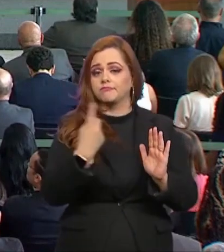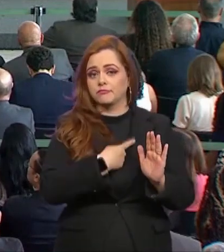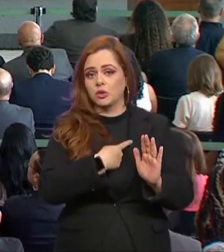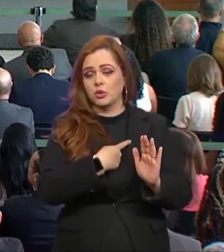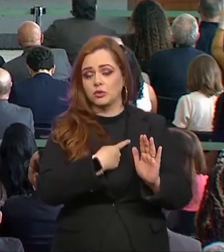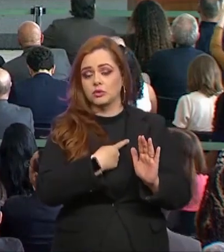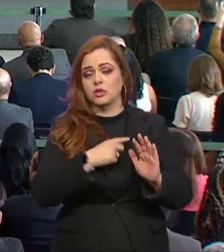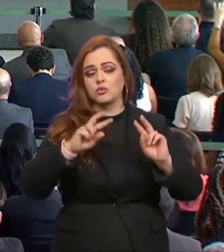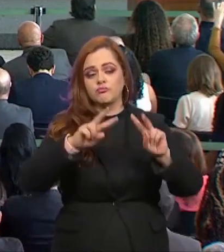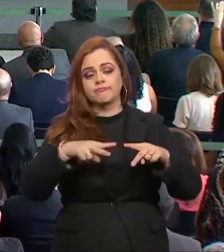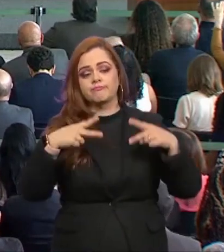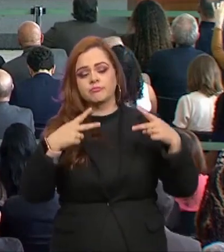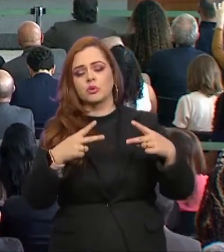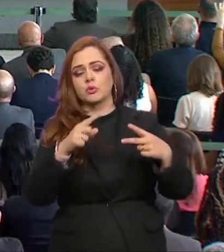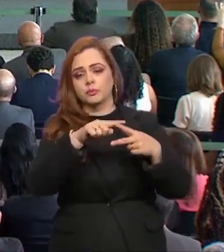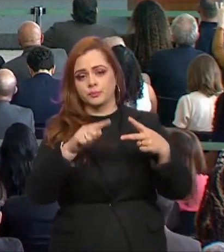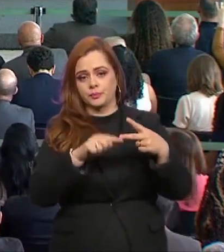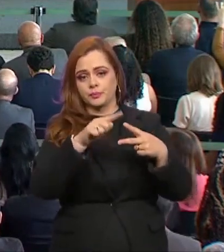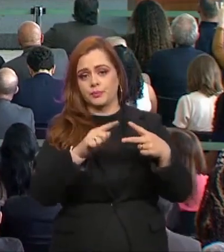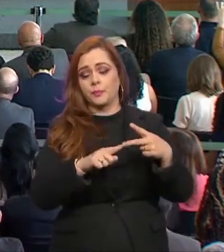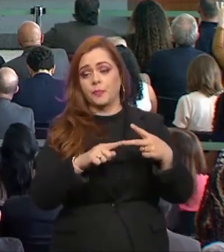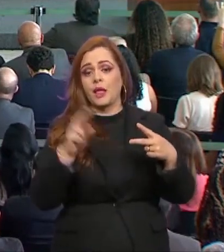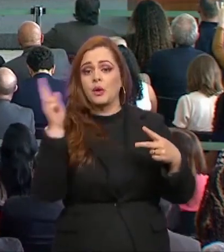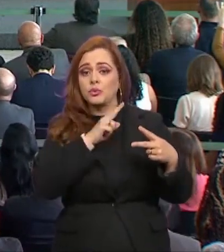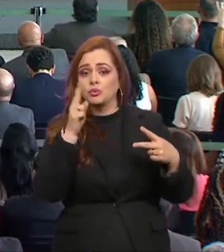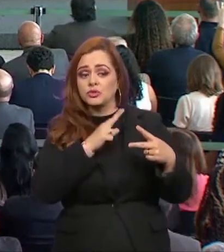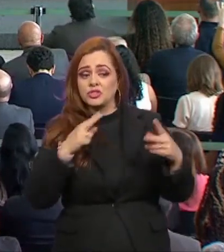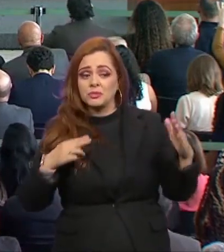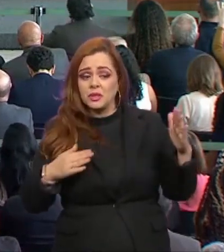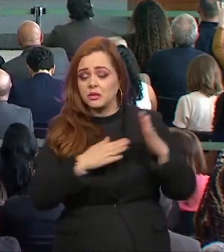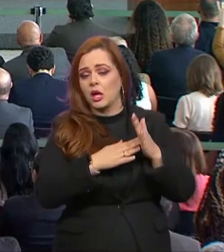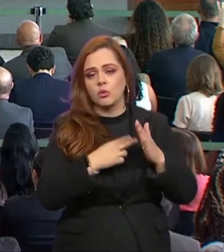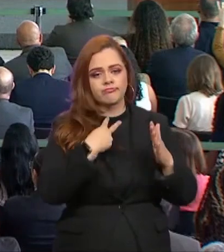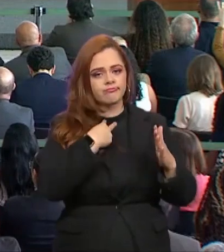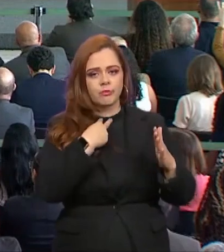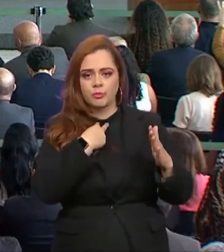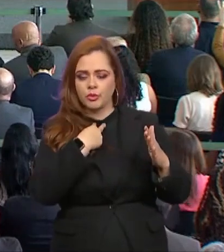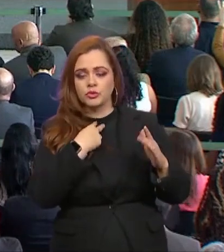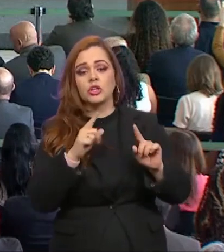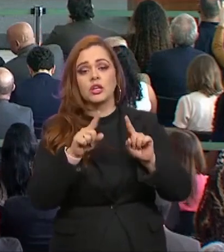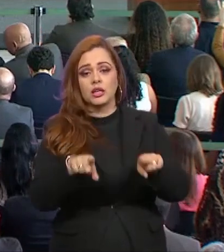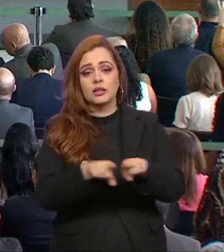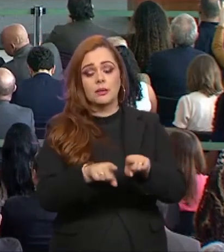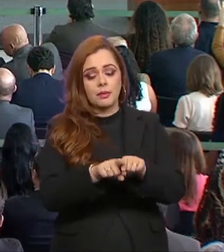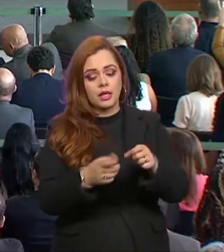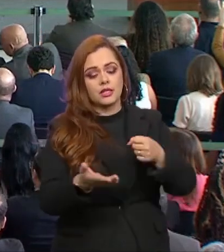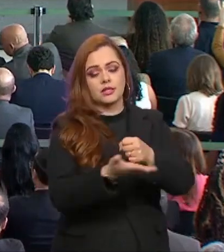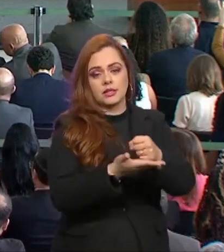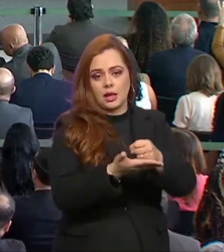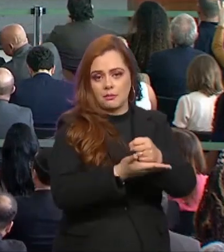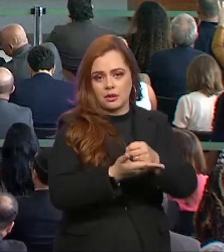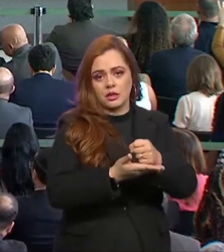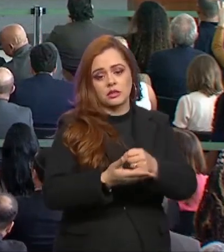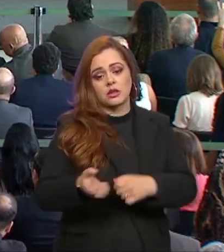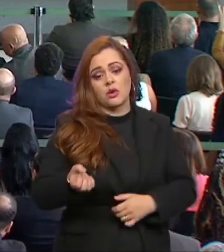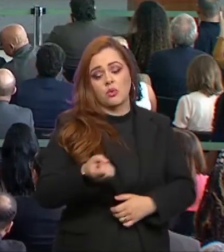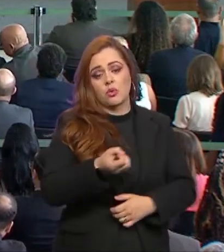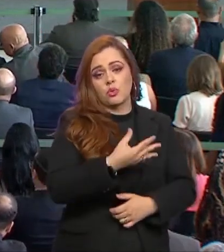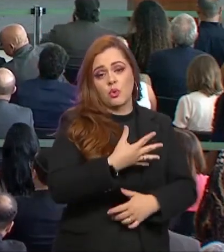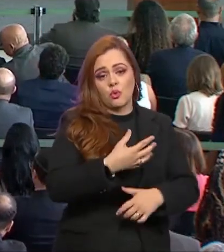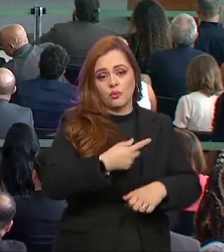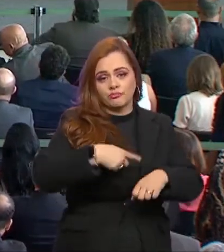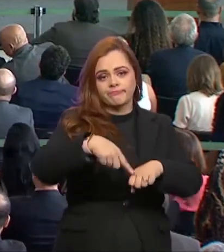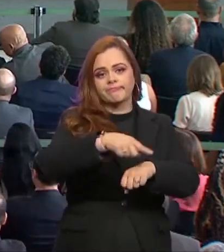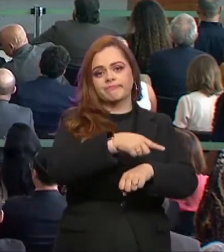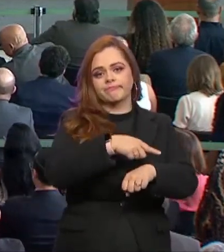no duplo sentido. A urgência para interromper o que não pode e estabelecer um novo tempo.